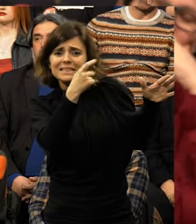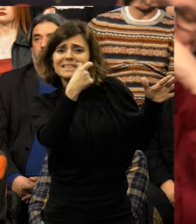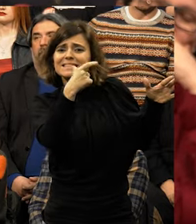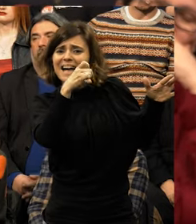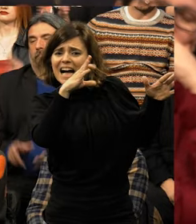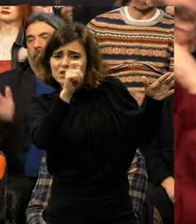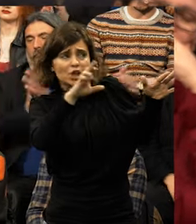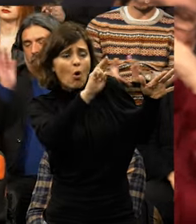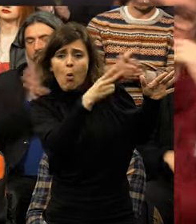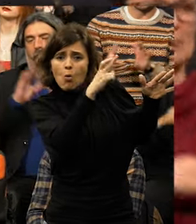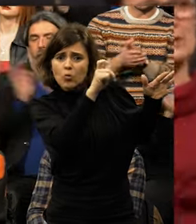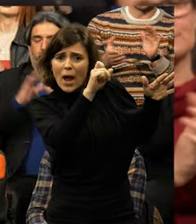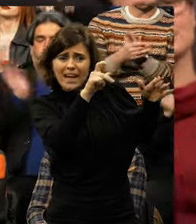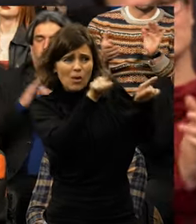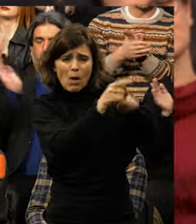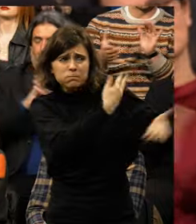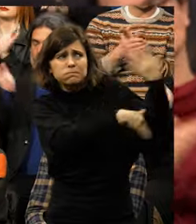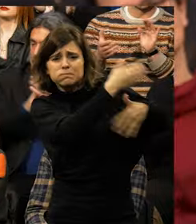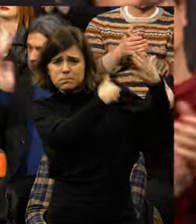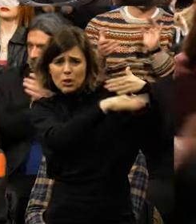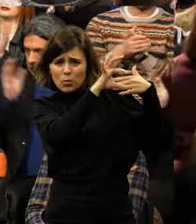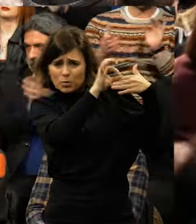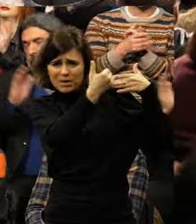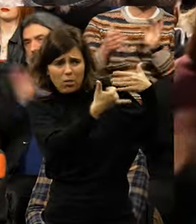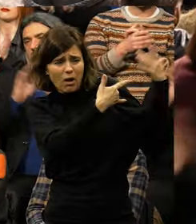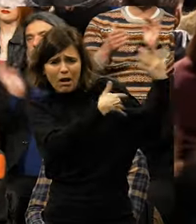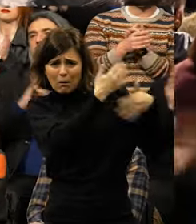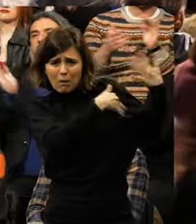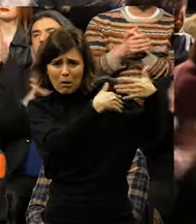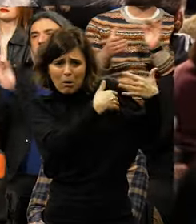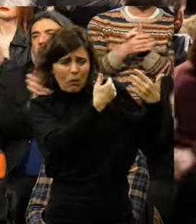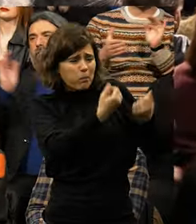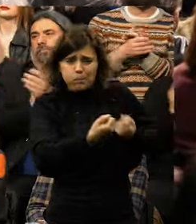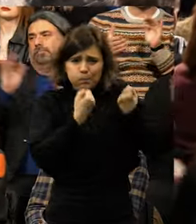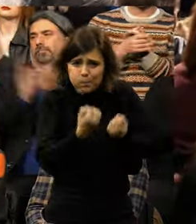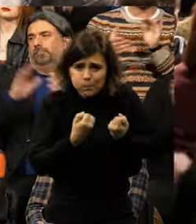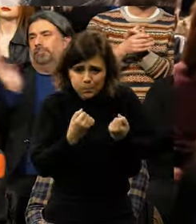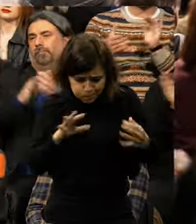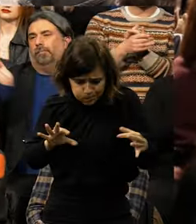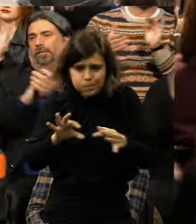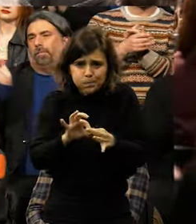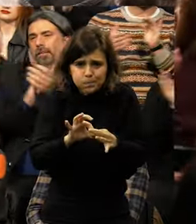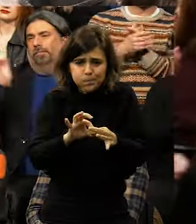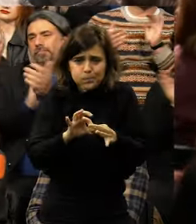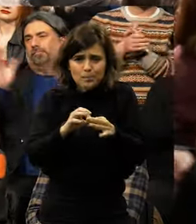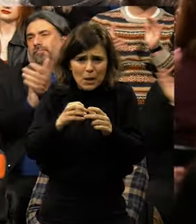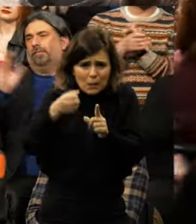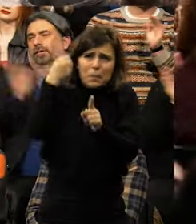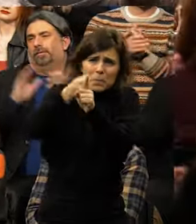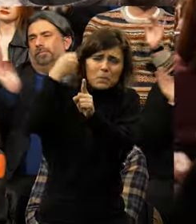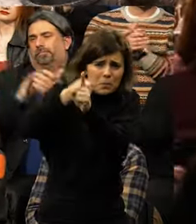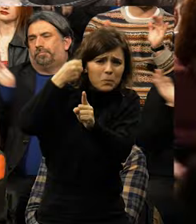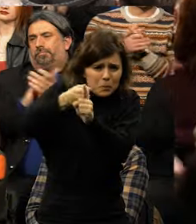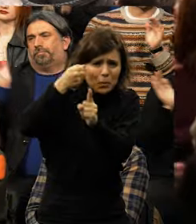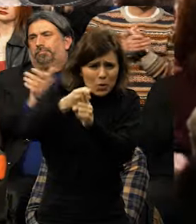são incapazes de se associar àquilo que são as reivindicações dos últimos meses